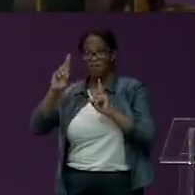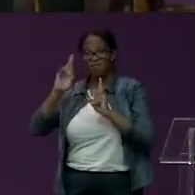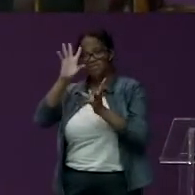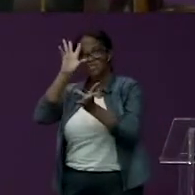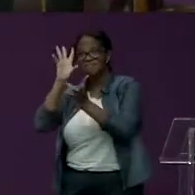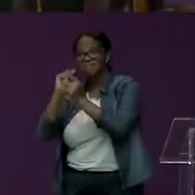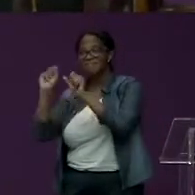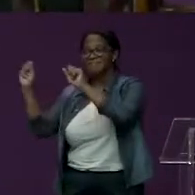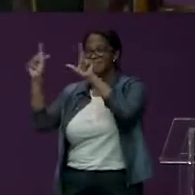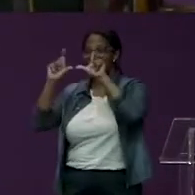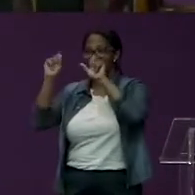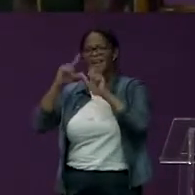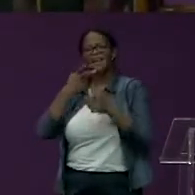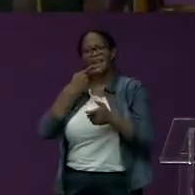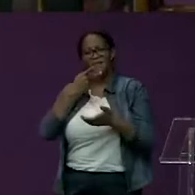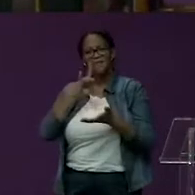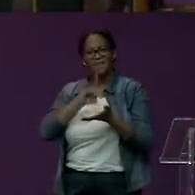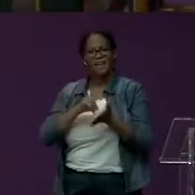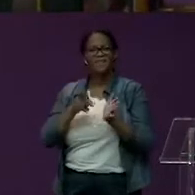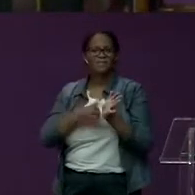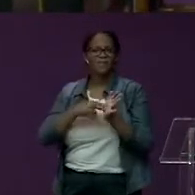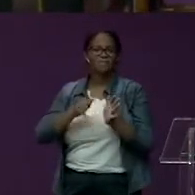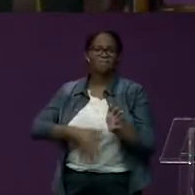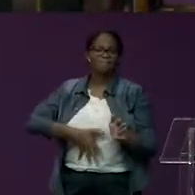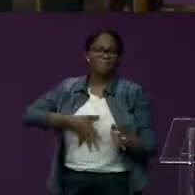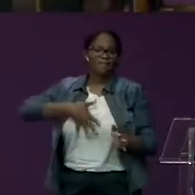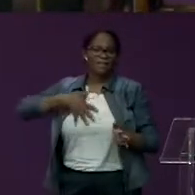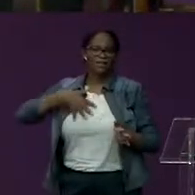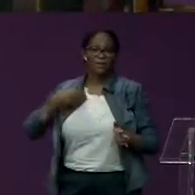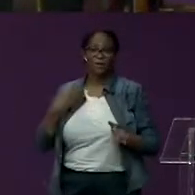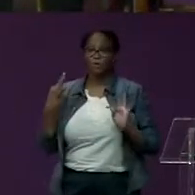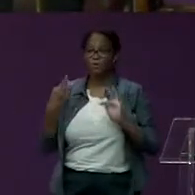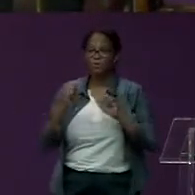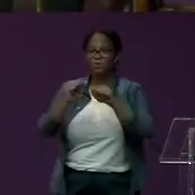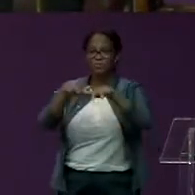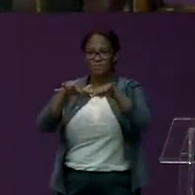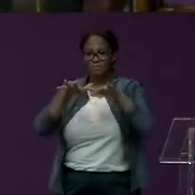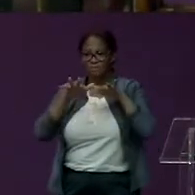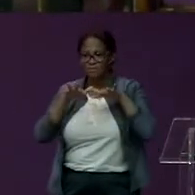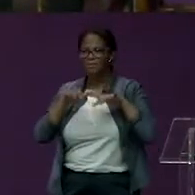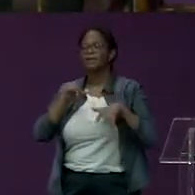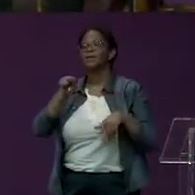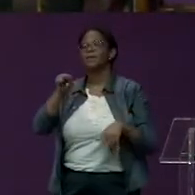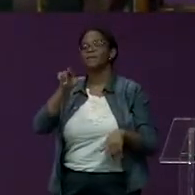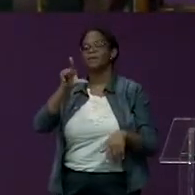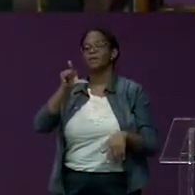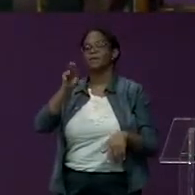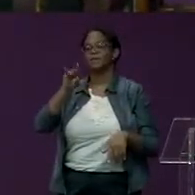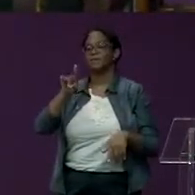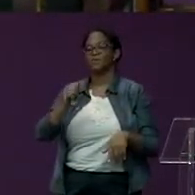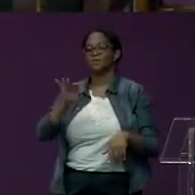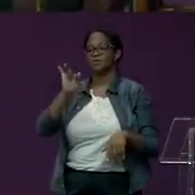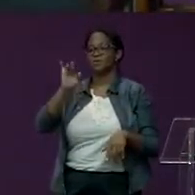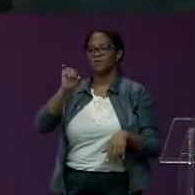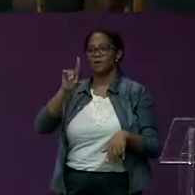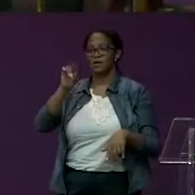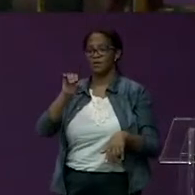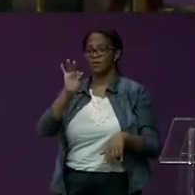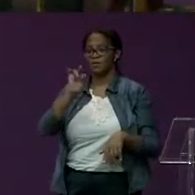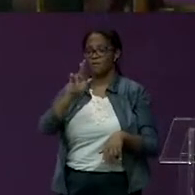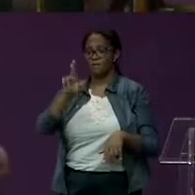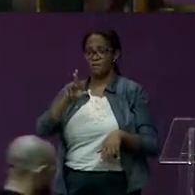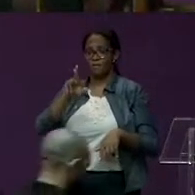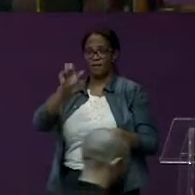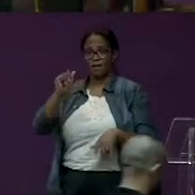falar da satisfação de ter todo mundo aqui, né, em primeiro lugar. Você mencionou Luiz Fernando Ferreira, né, eu queria, junto com Luiz